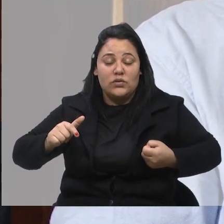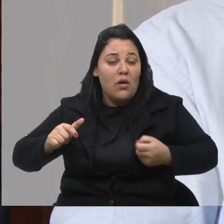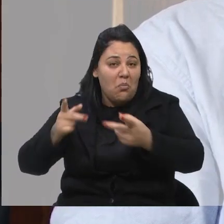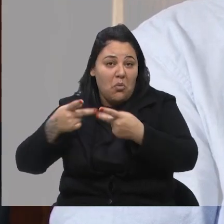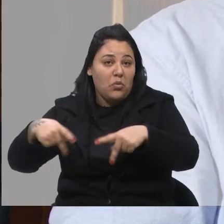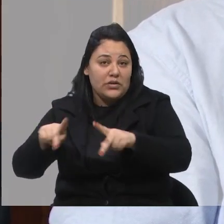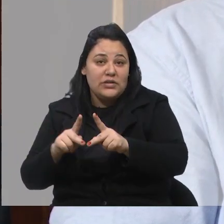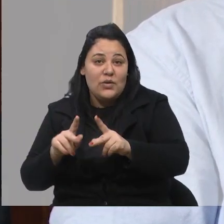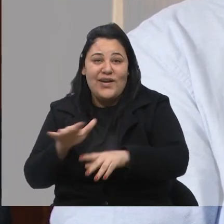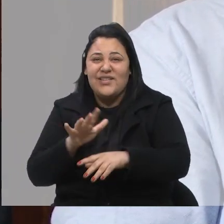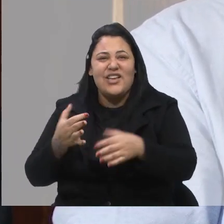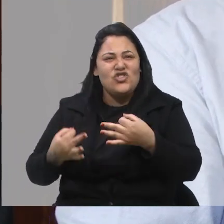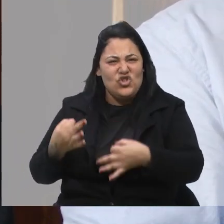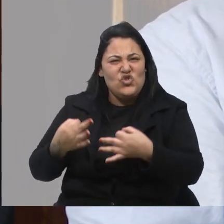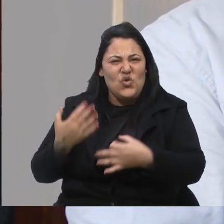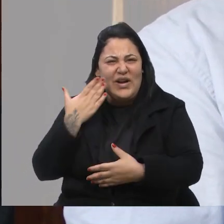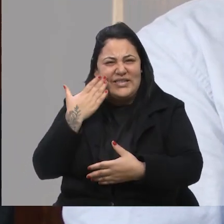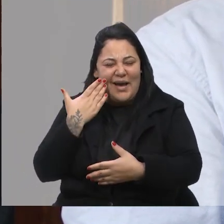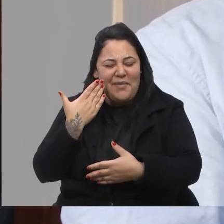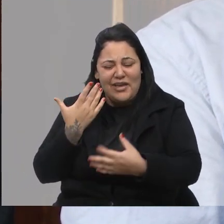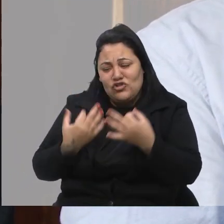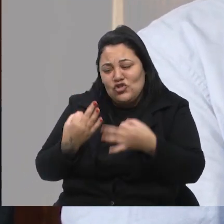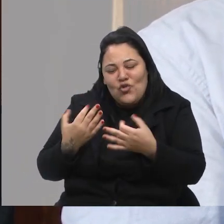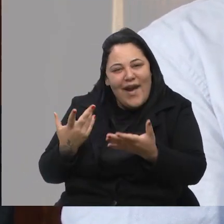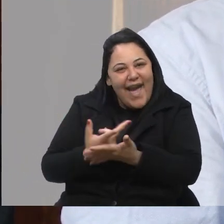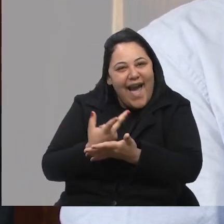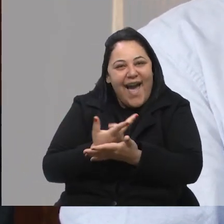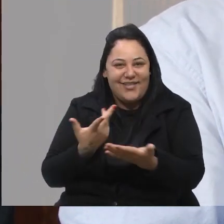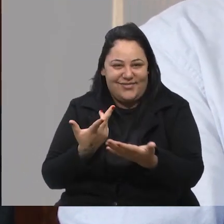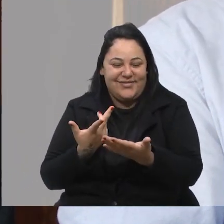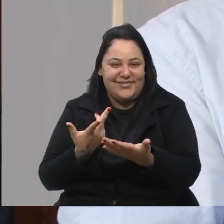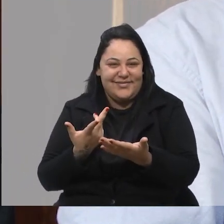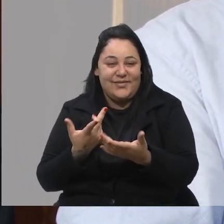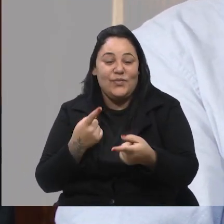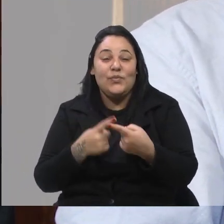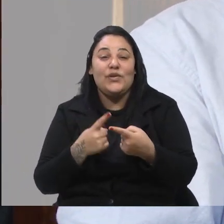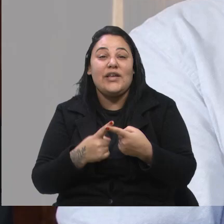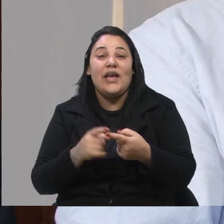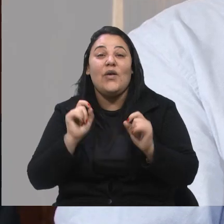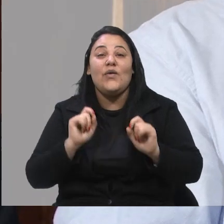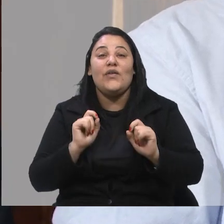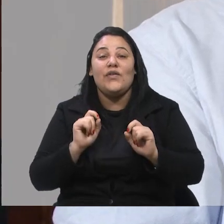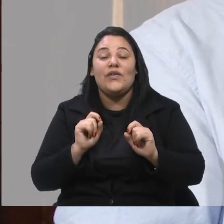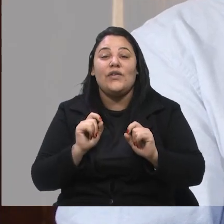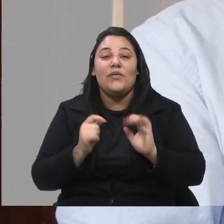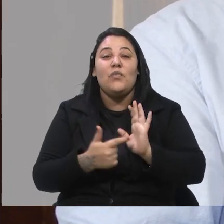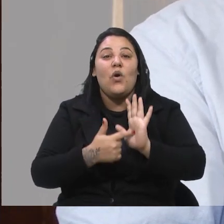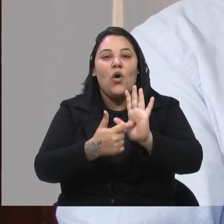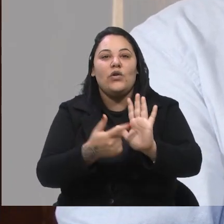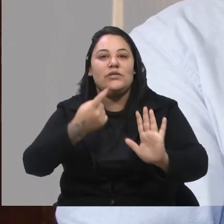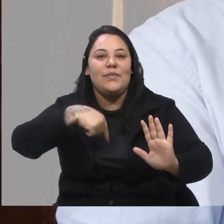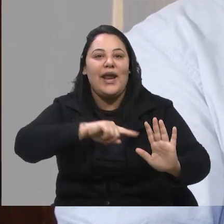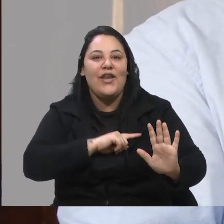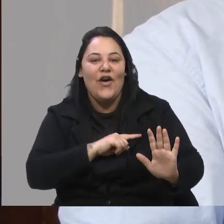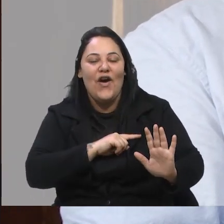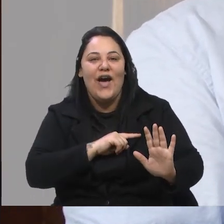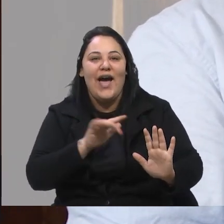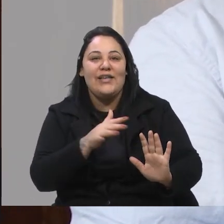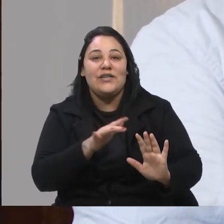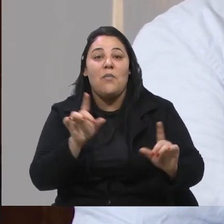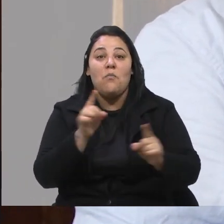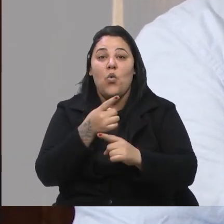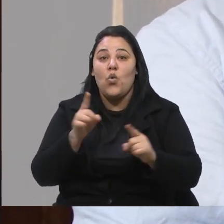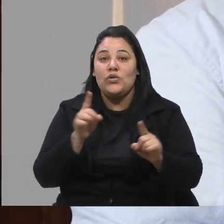gente julga e julgamos errados certas coisas. Porque o que apresenta para nós são às vezes